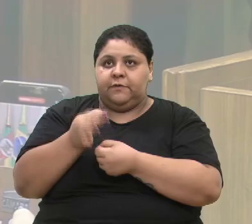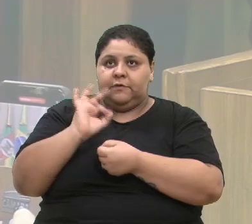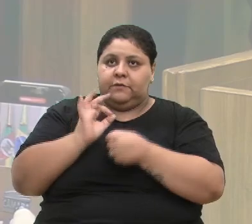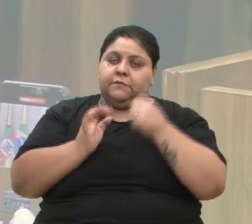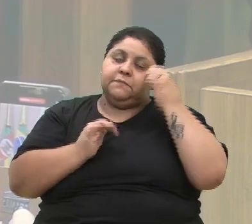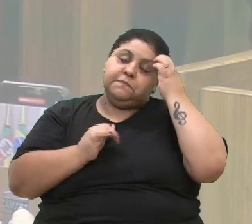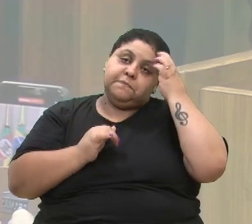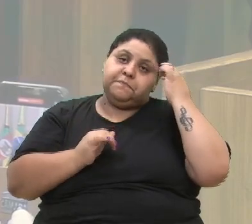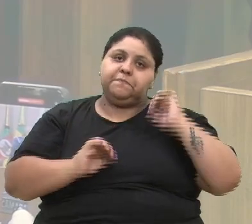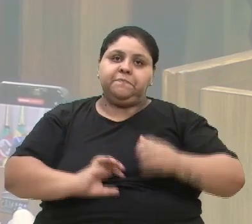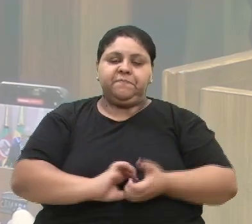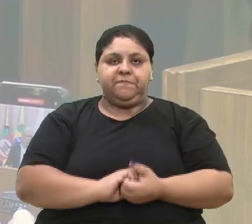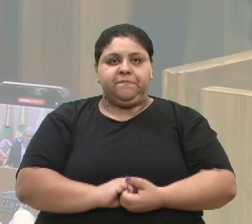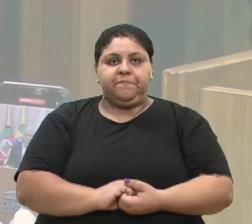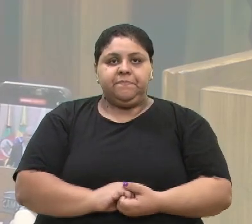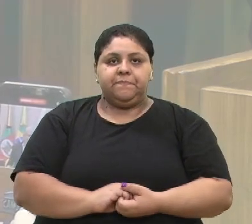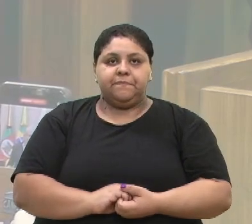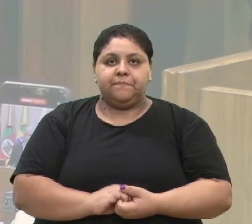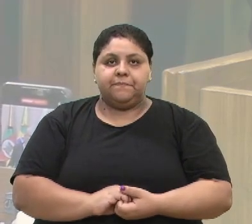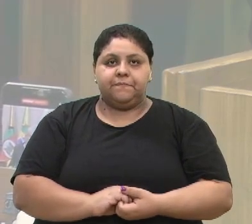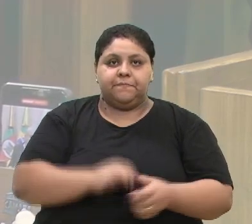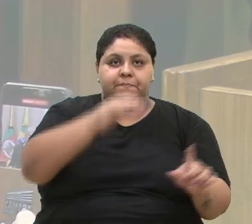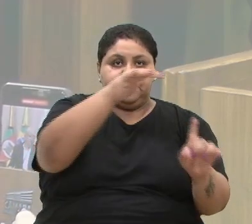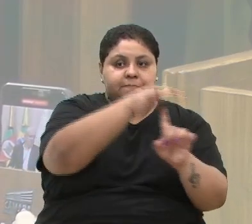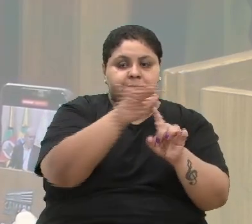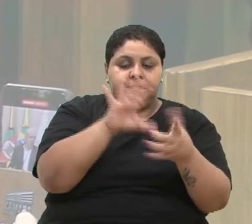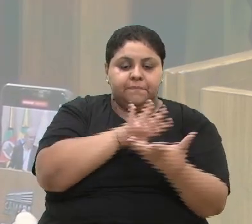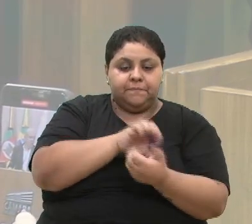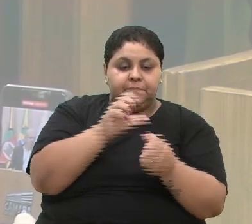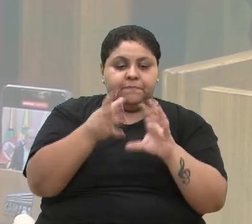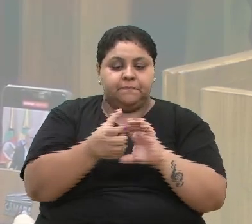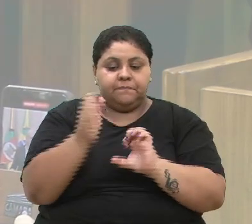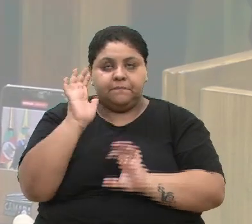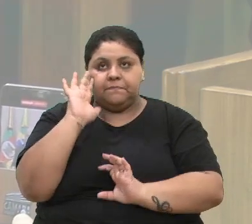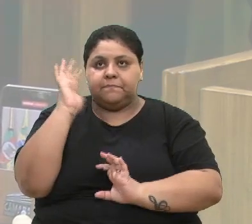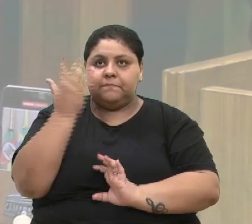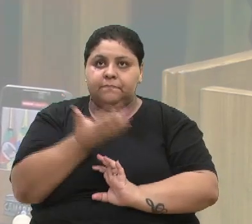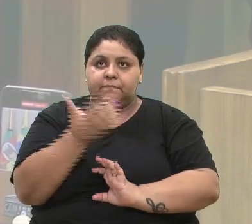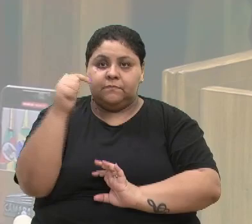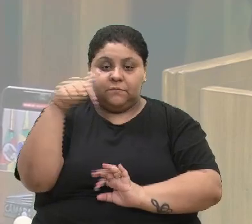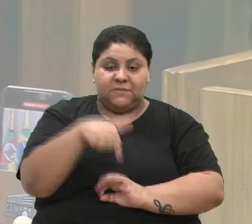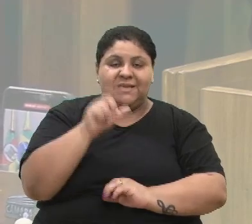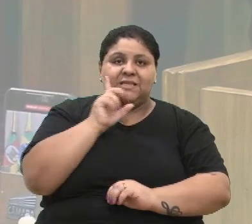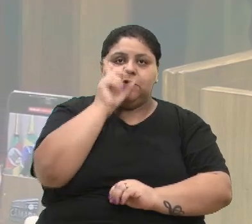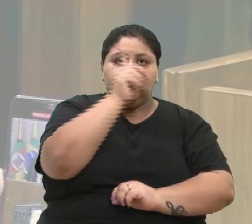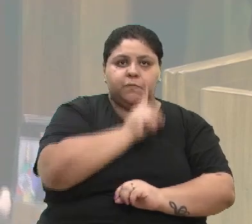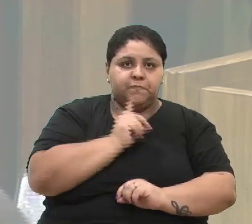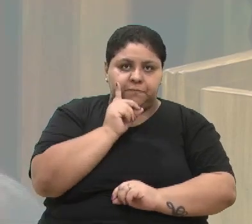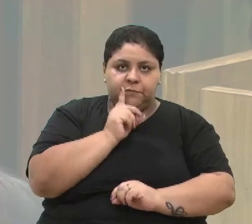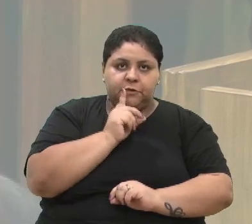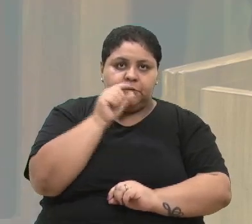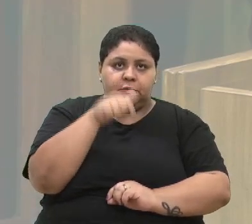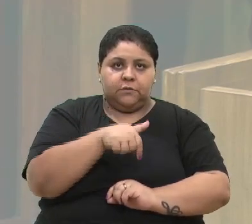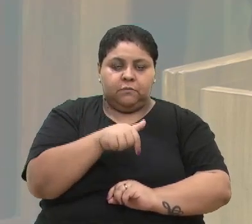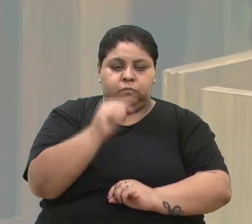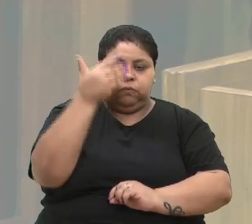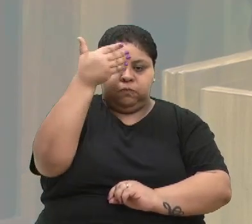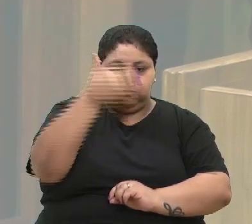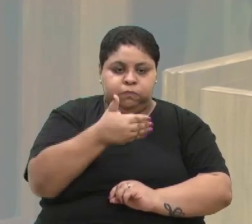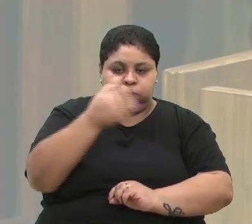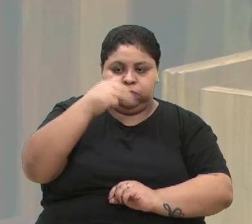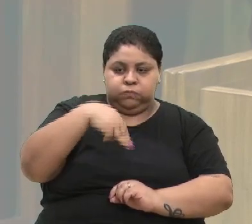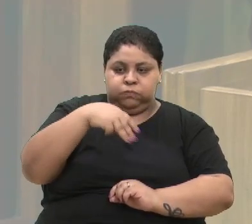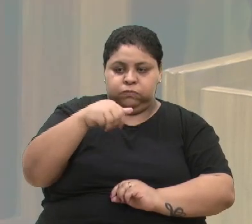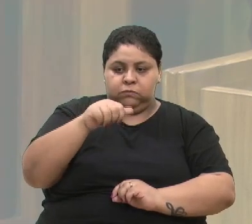pavilhão da Festa da Uva. E a feira de artesanato, então, acontece nesse domingo, aqui em frente à